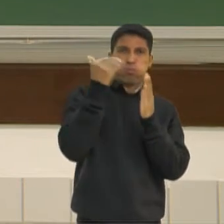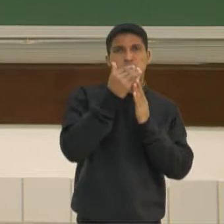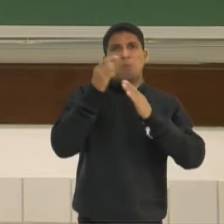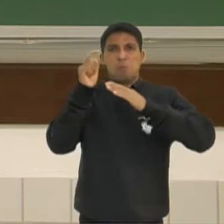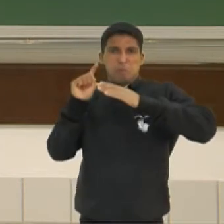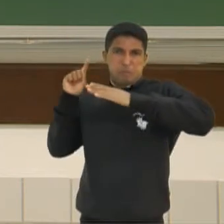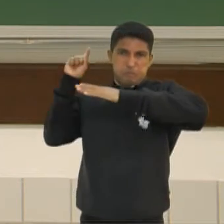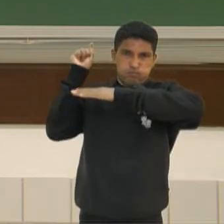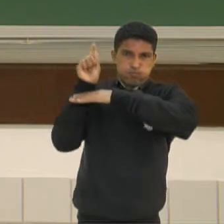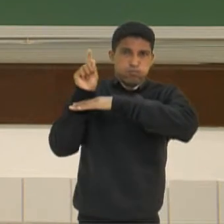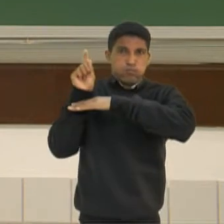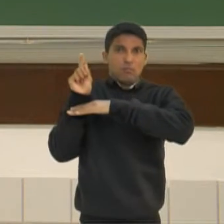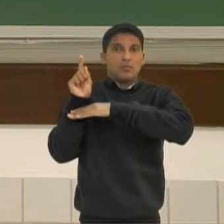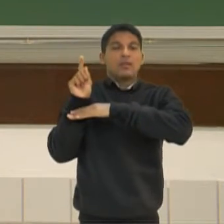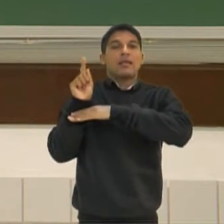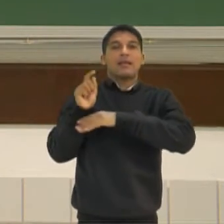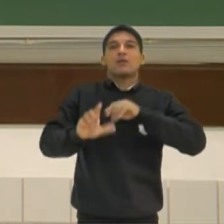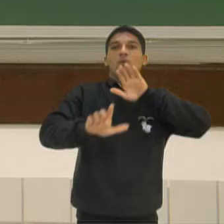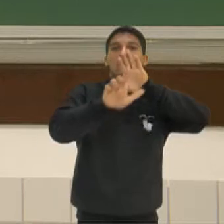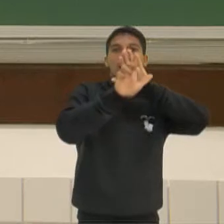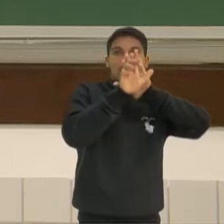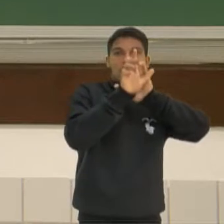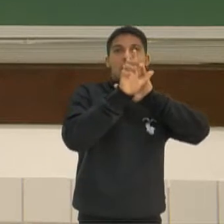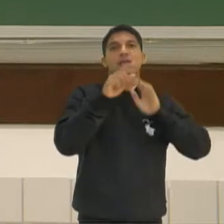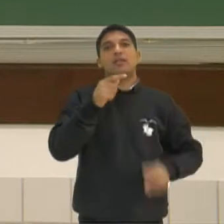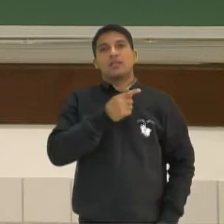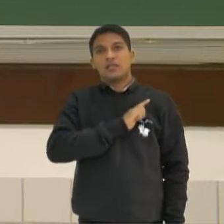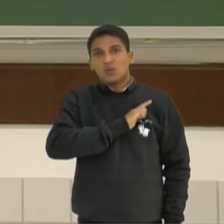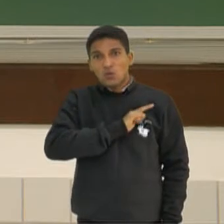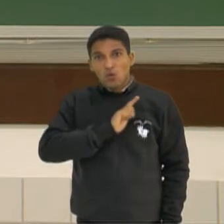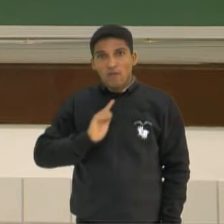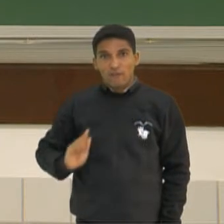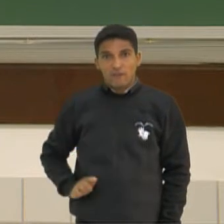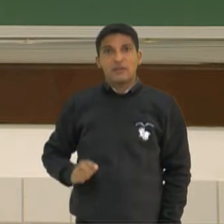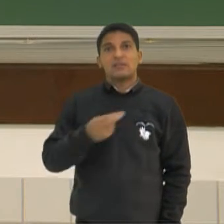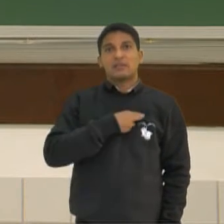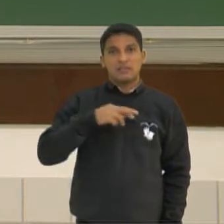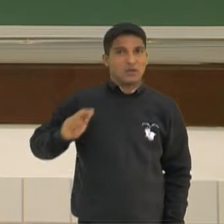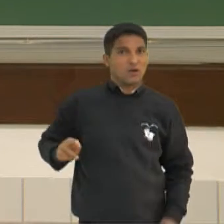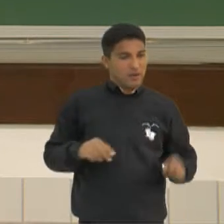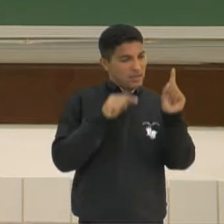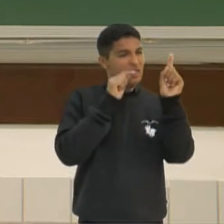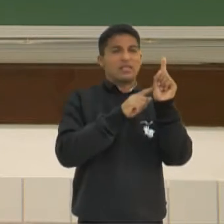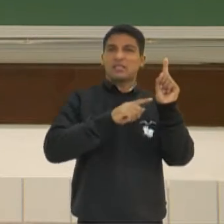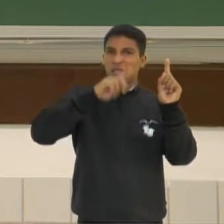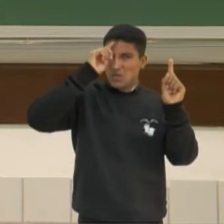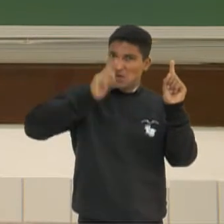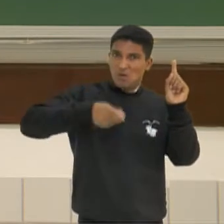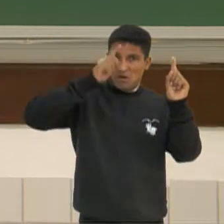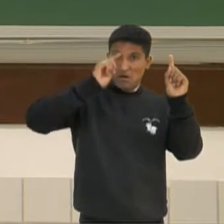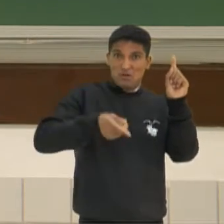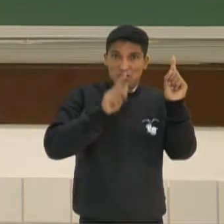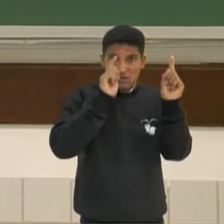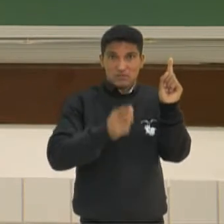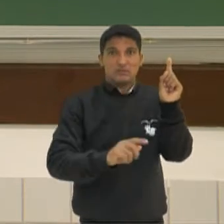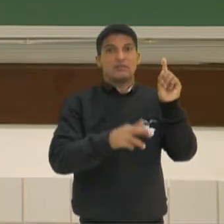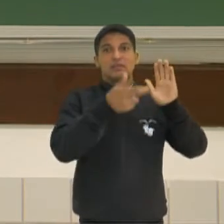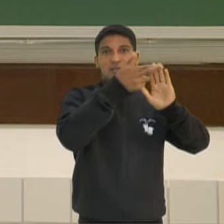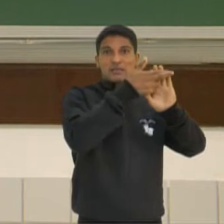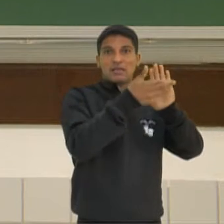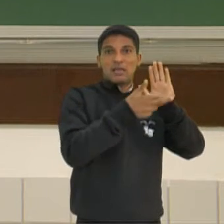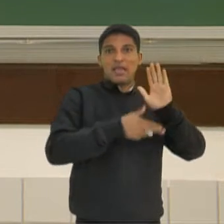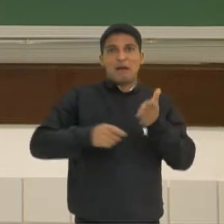maneira absoluta as leis, o governo, a religião, como as pessoas devem viver.